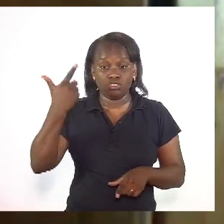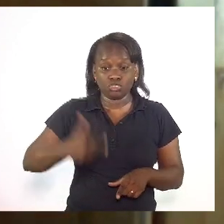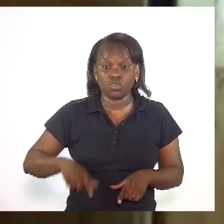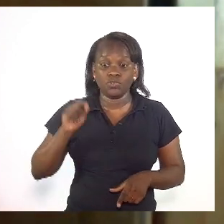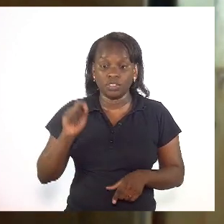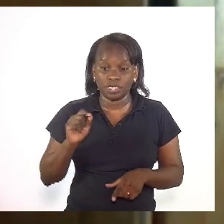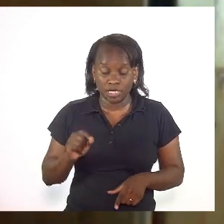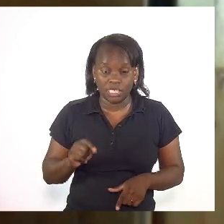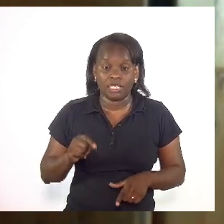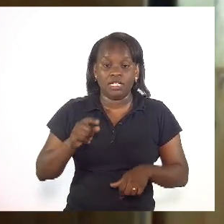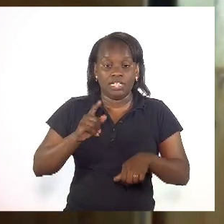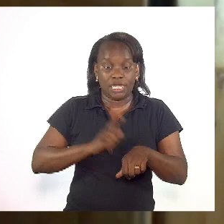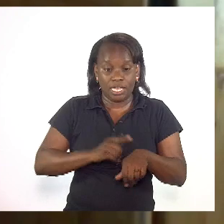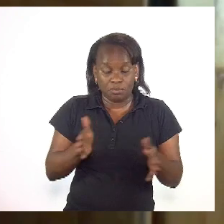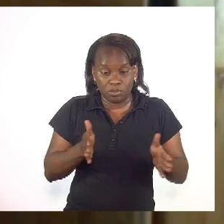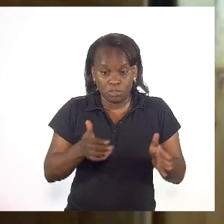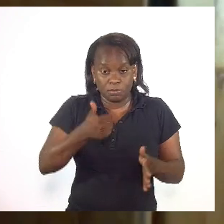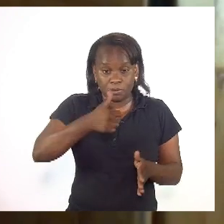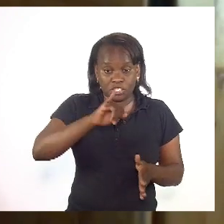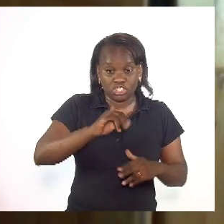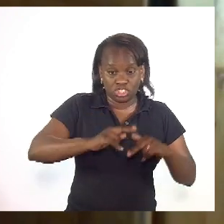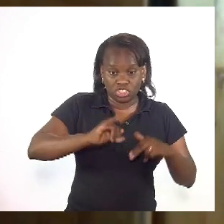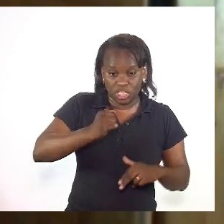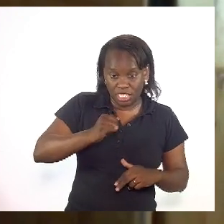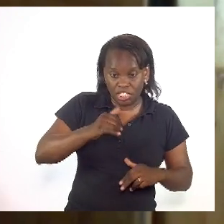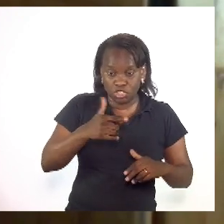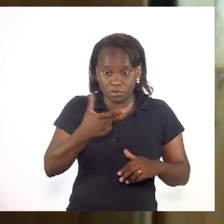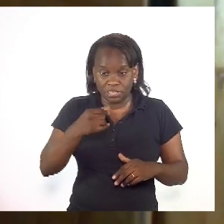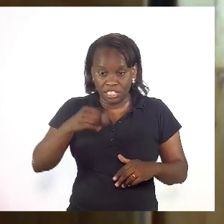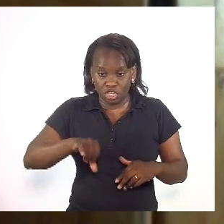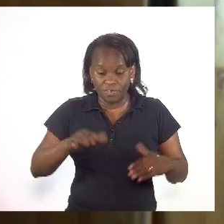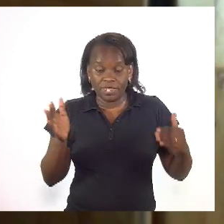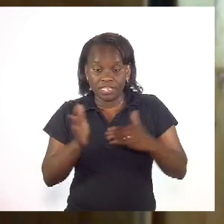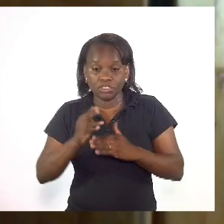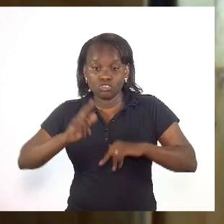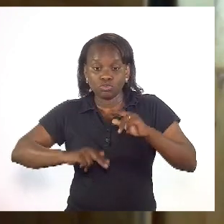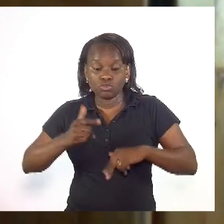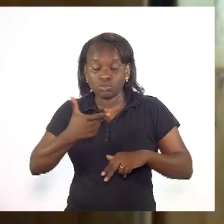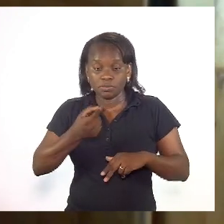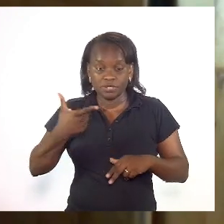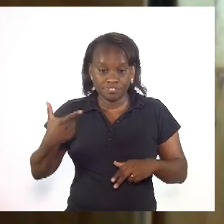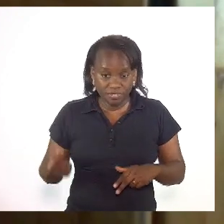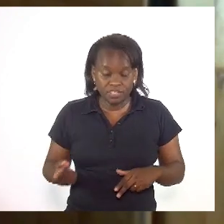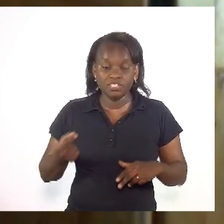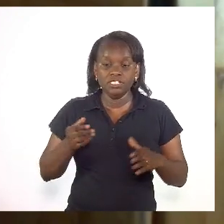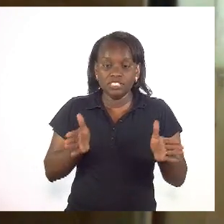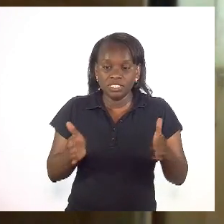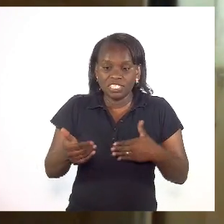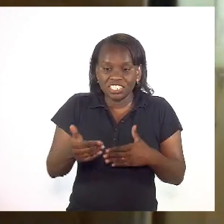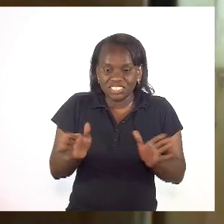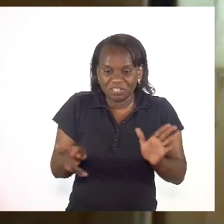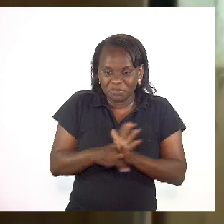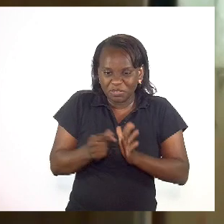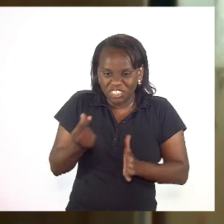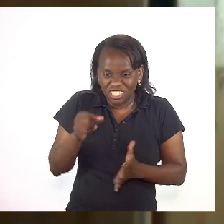que no período de 1º de janeiro de 2019 a junho de 2020, essa caixinha da propina da Secretaria